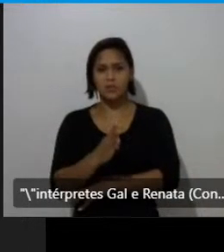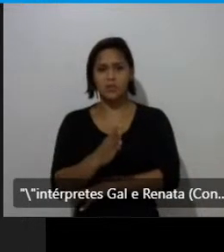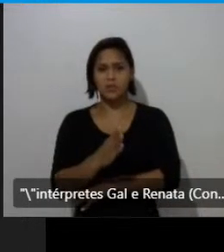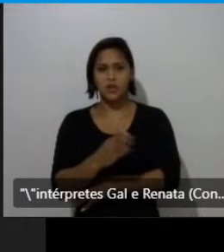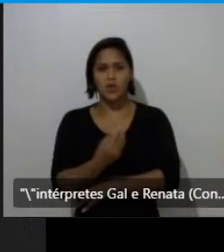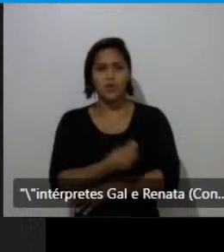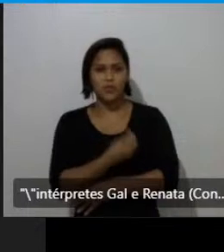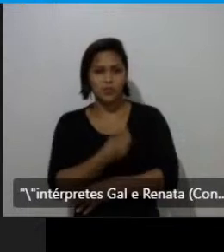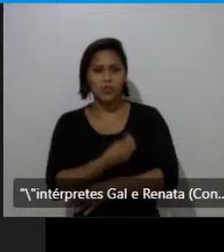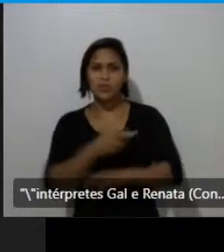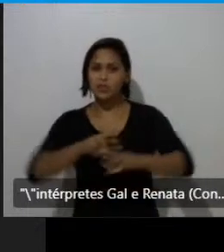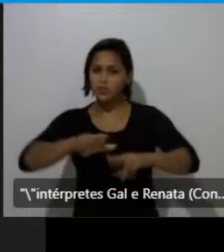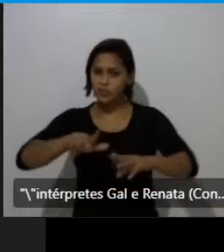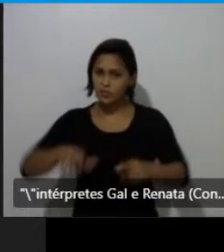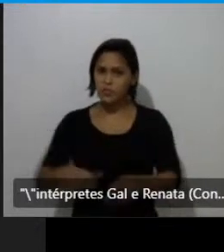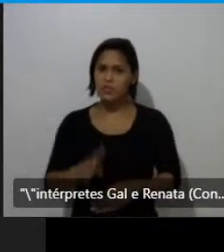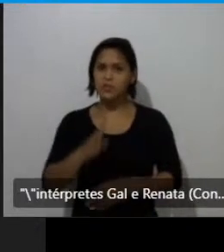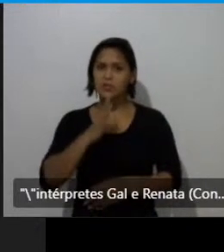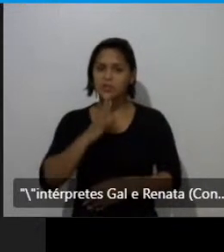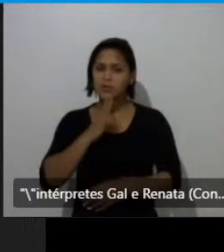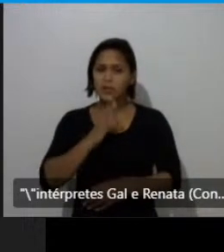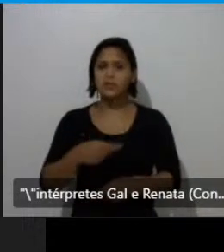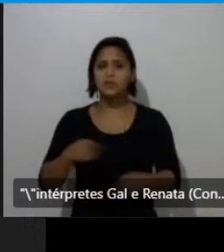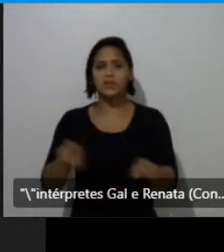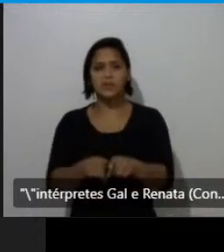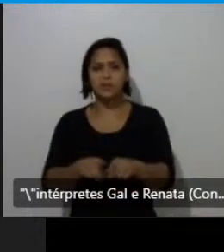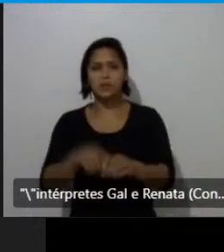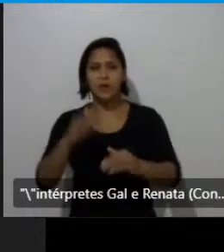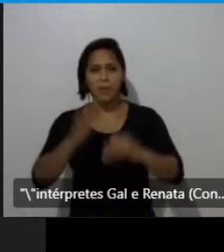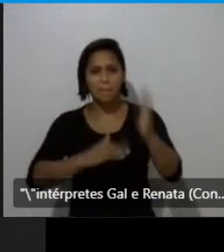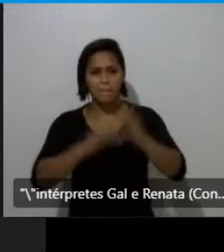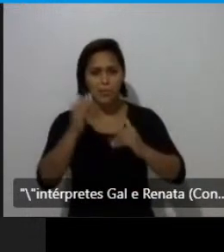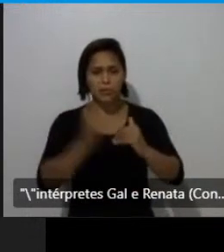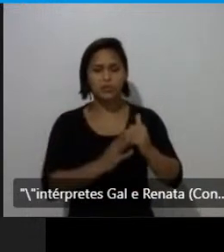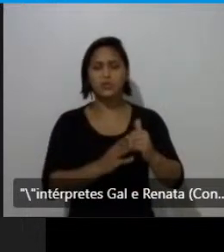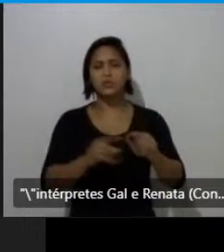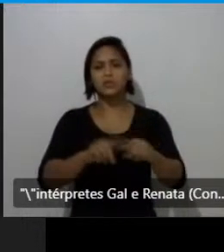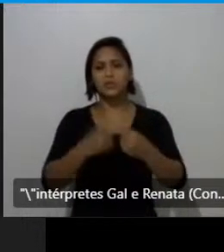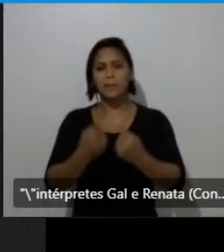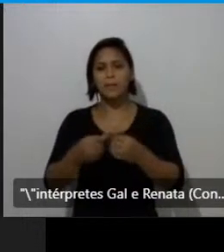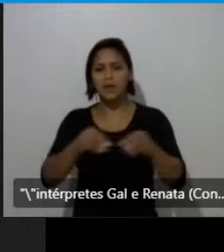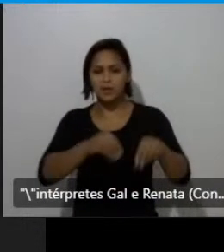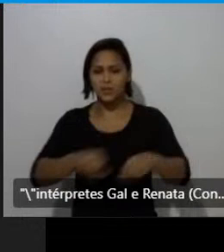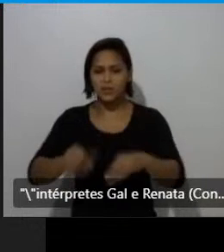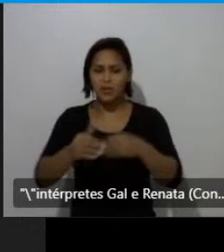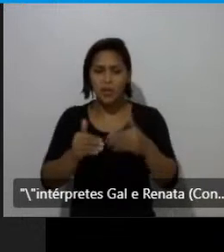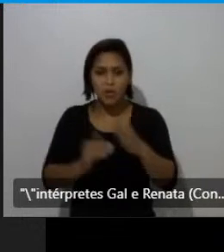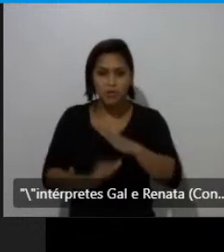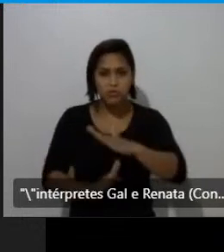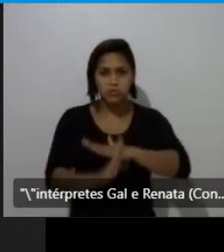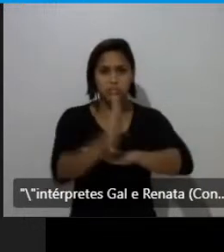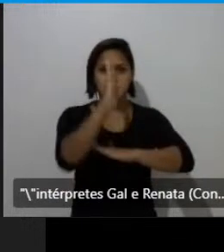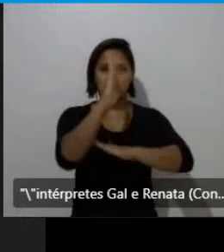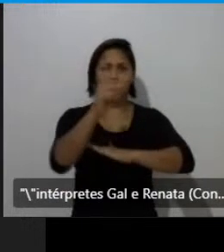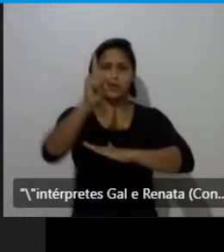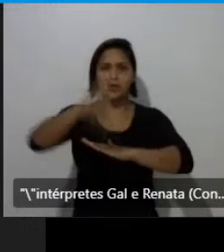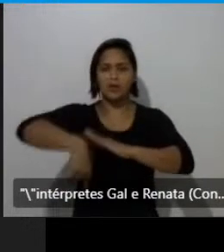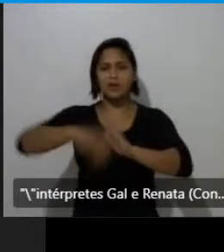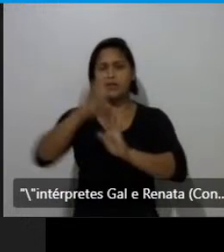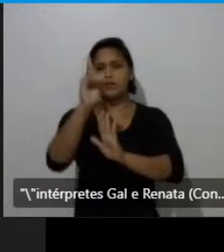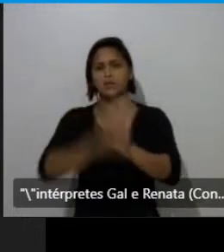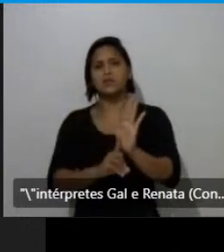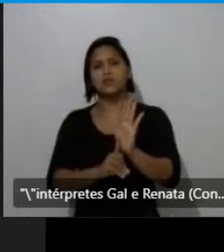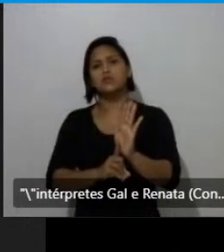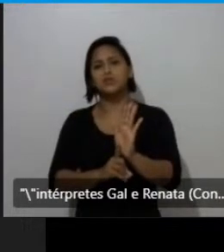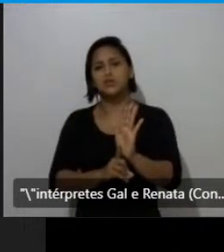modos de vida e conhecimentos e produção de direitos territoriais que vão além do direito